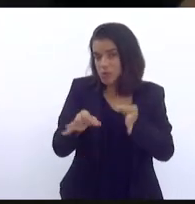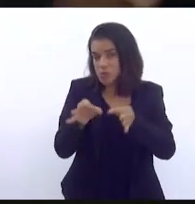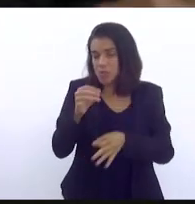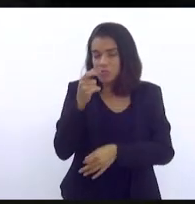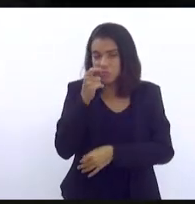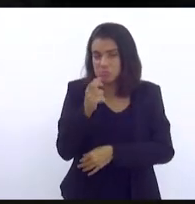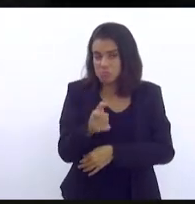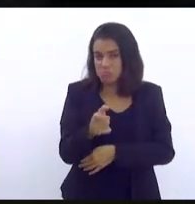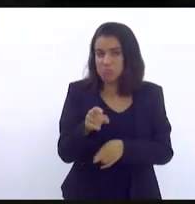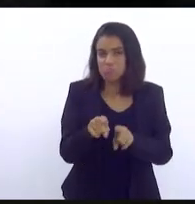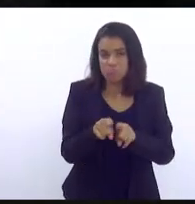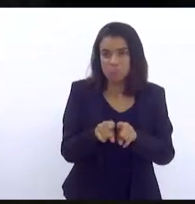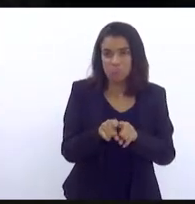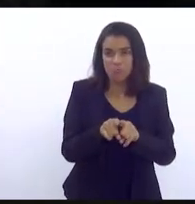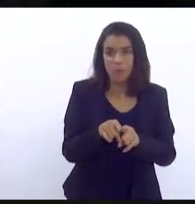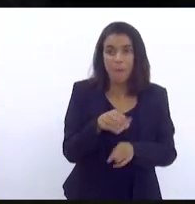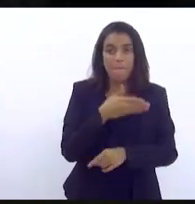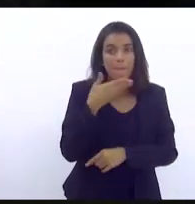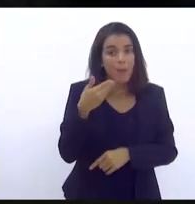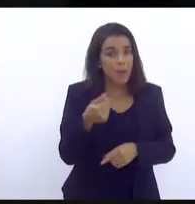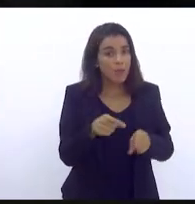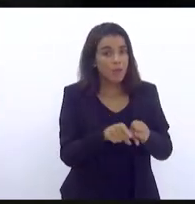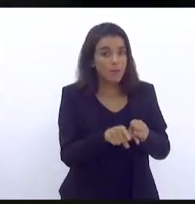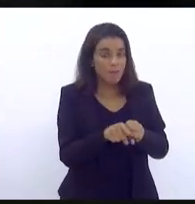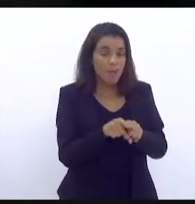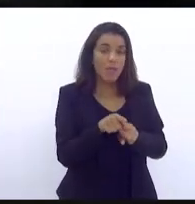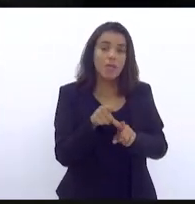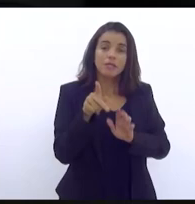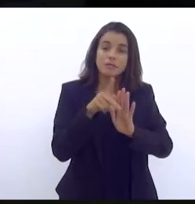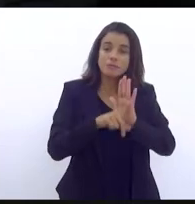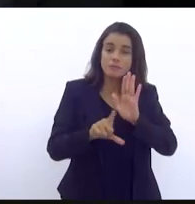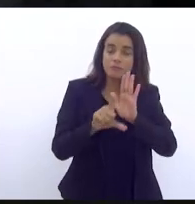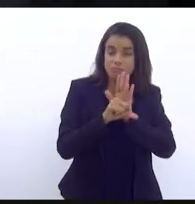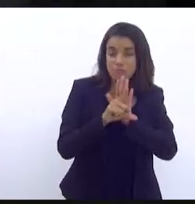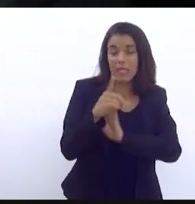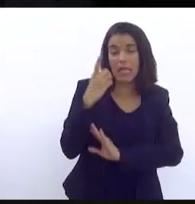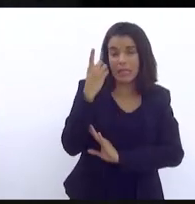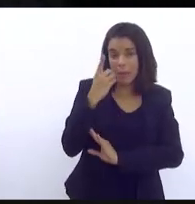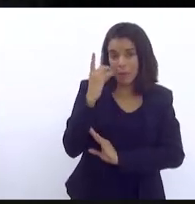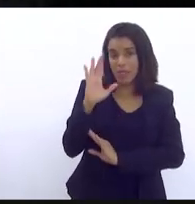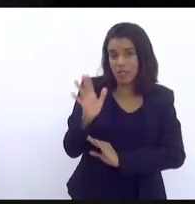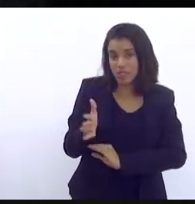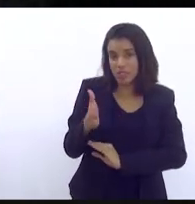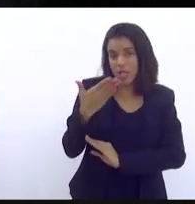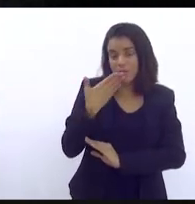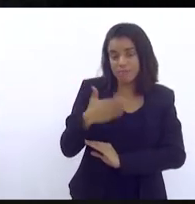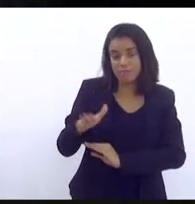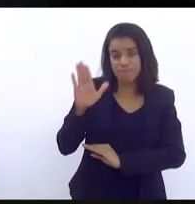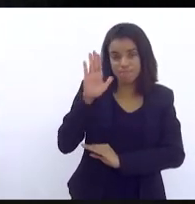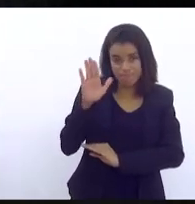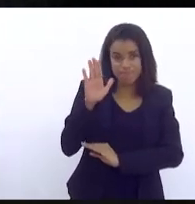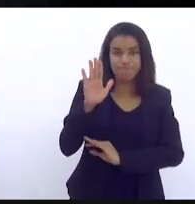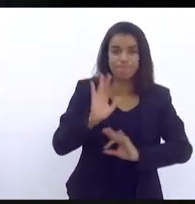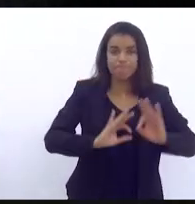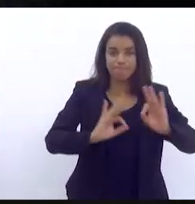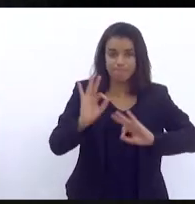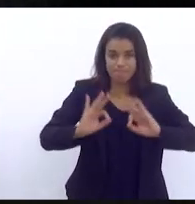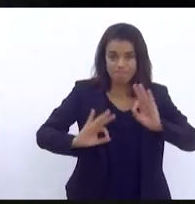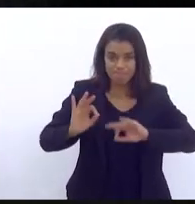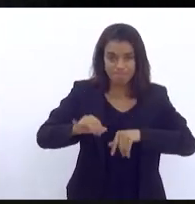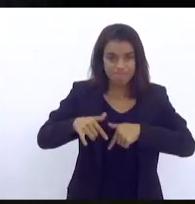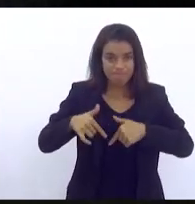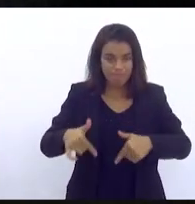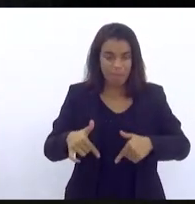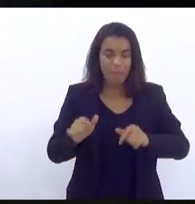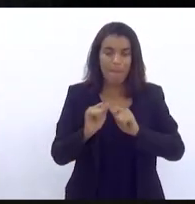interessantíssimo e melhor também esse projeto de lei que a deputada já se comprometeu em em acionar aqui